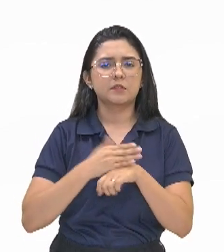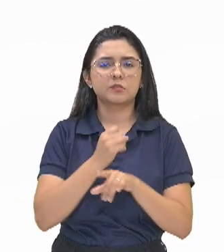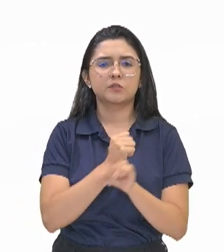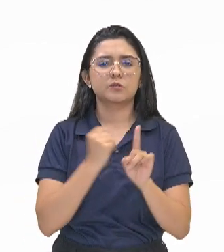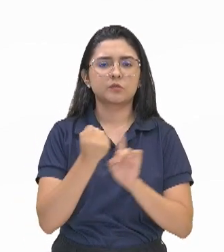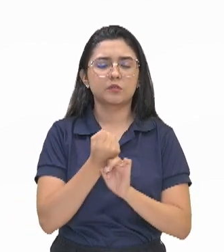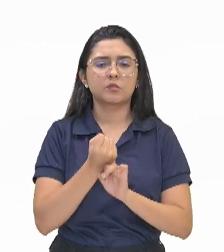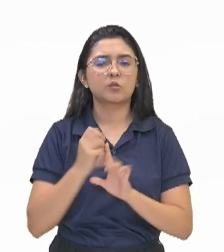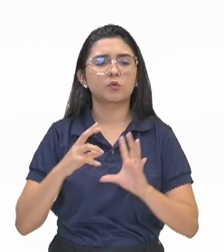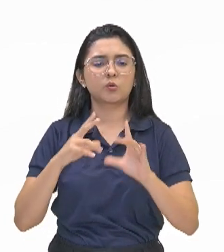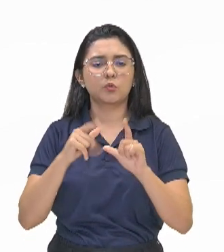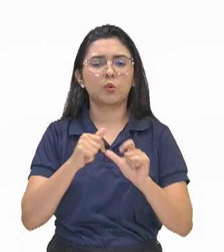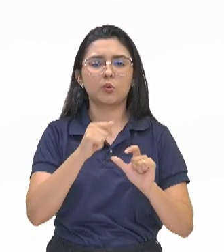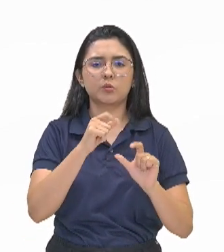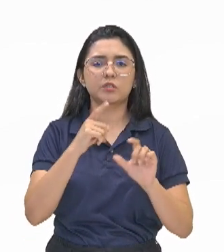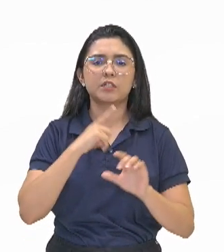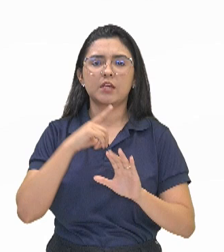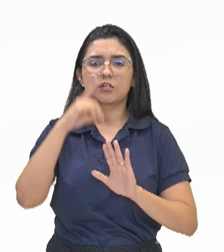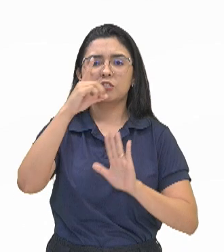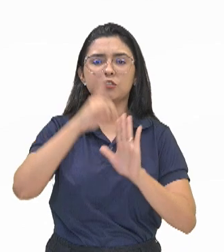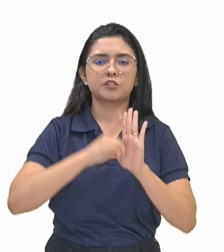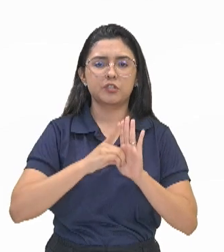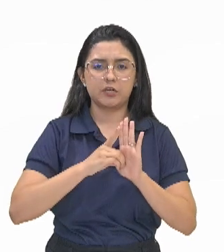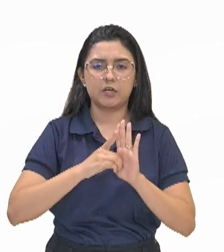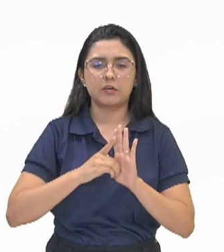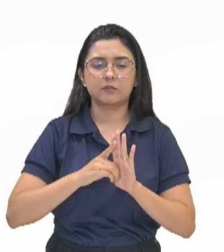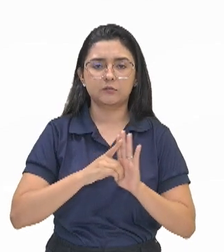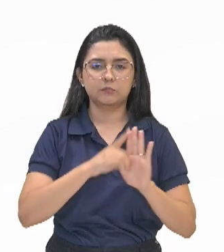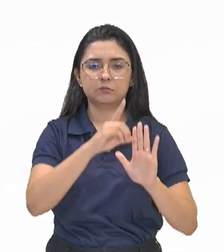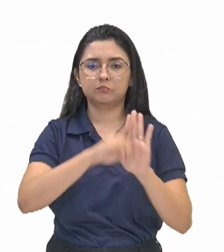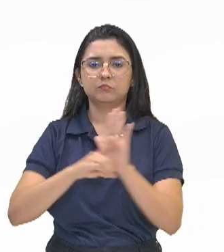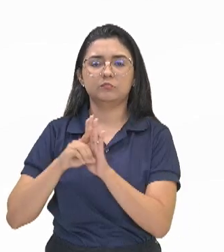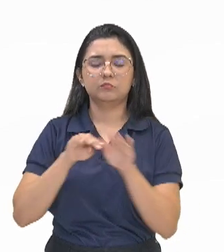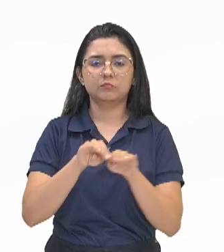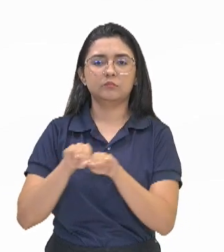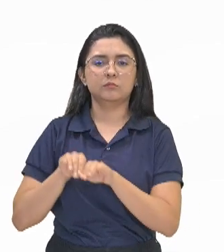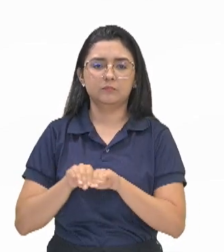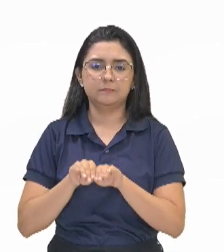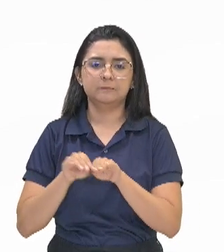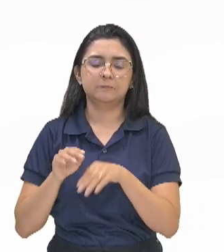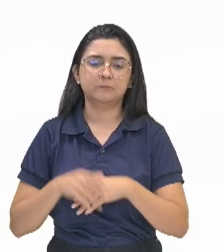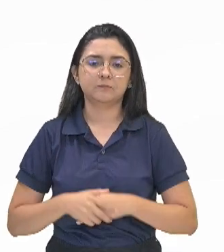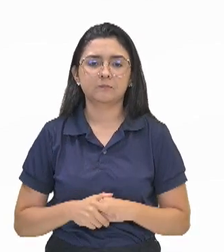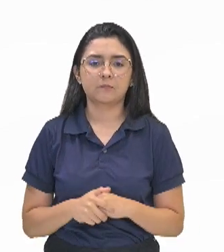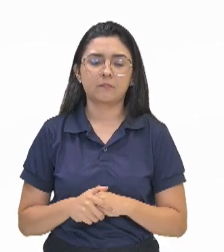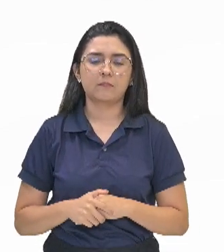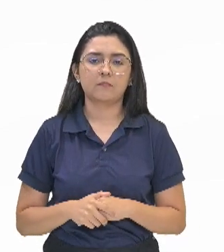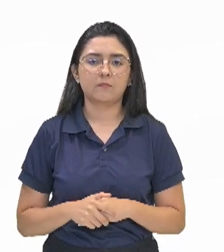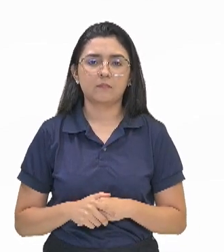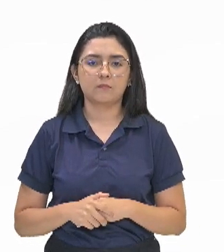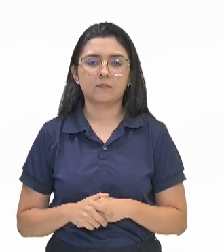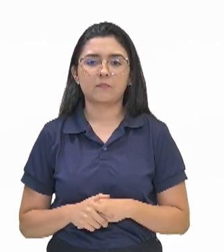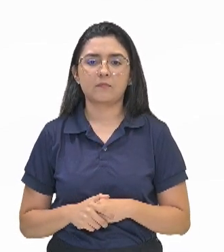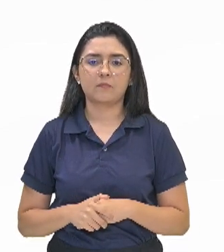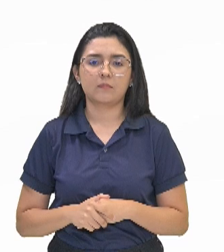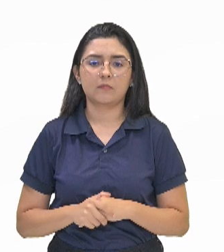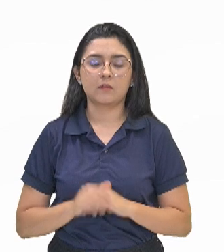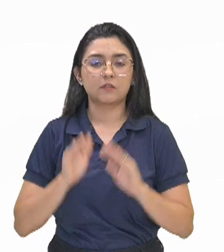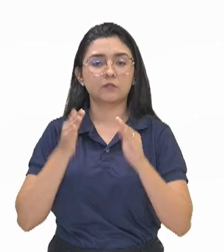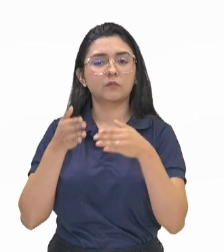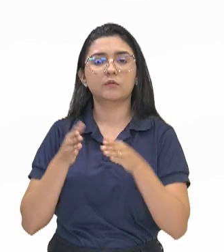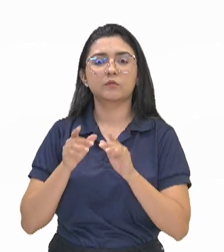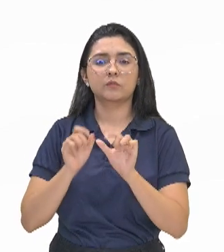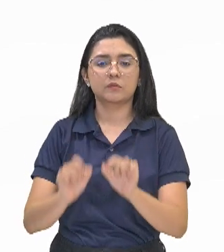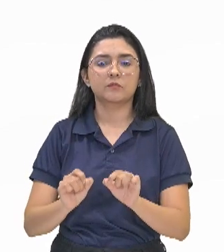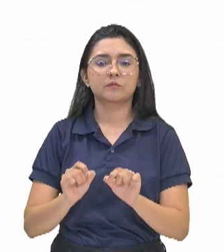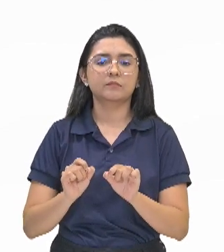tenham direito a ter acesso aos bens de consumo, né? Que está centralizado